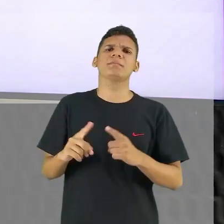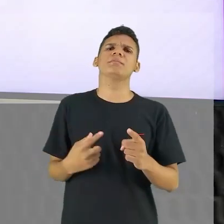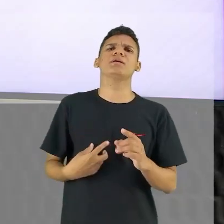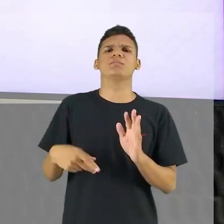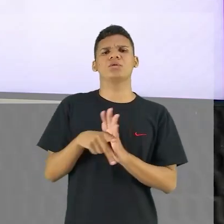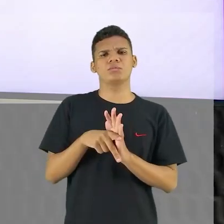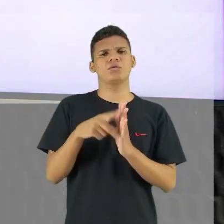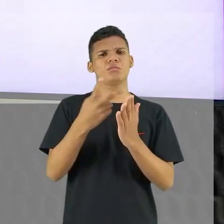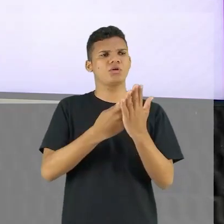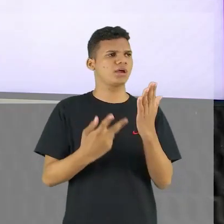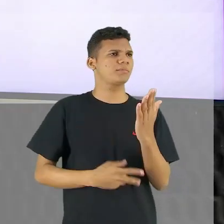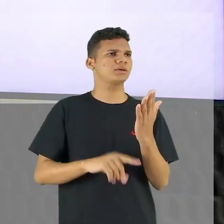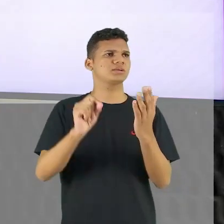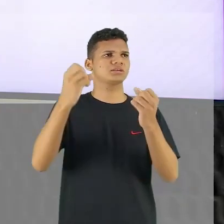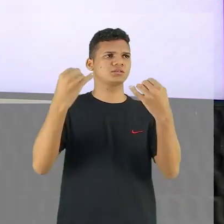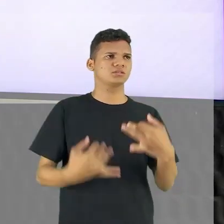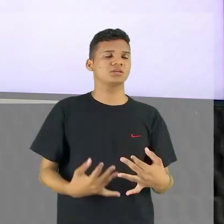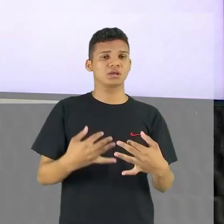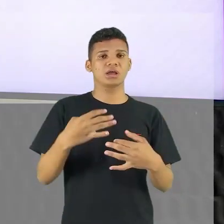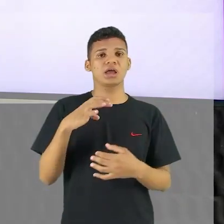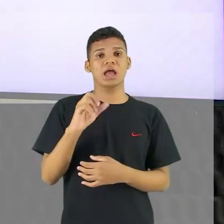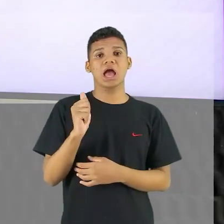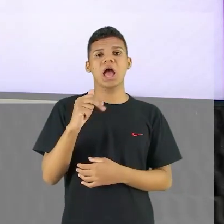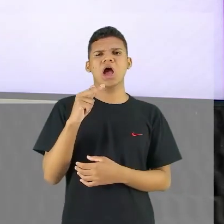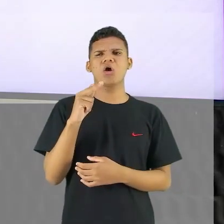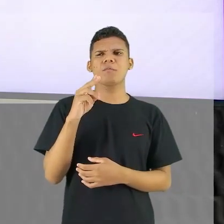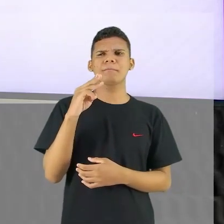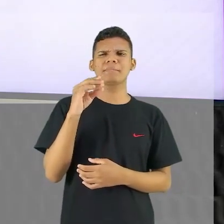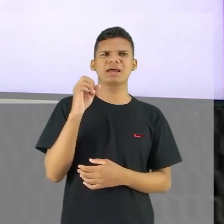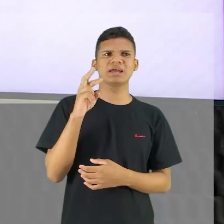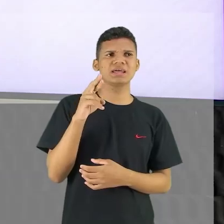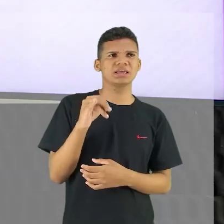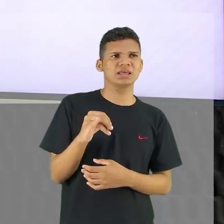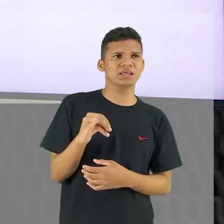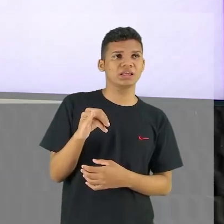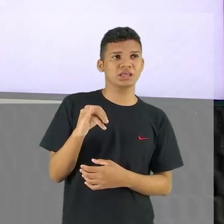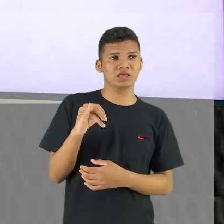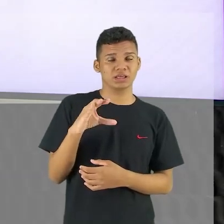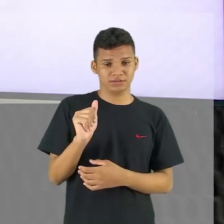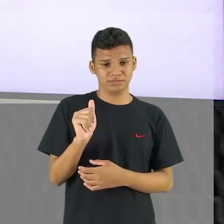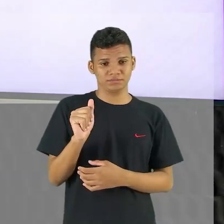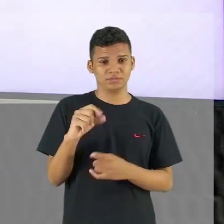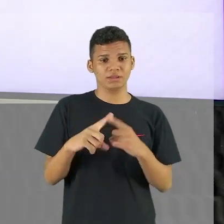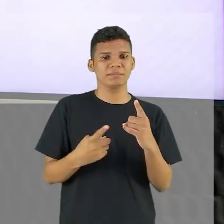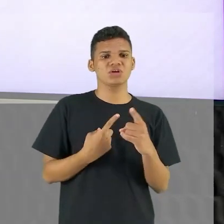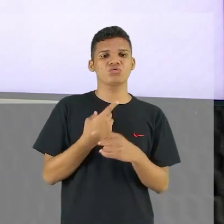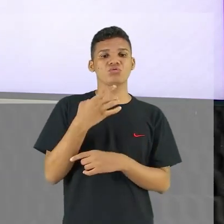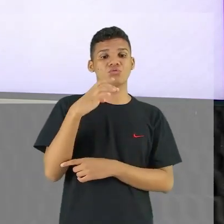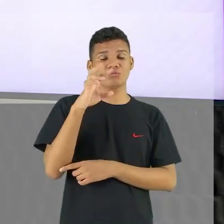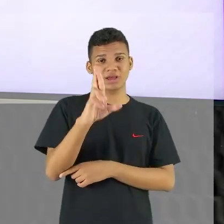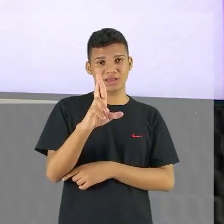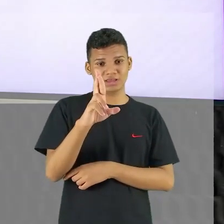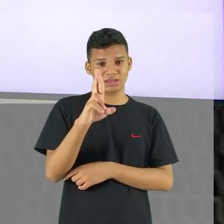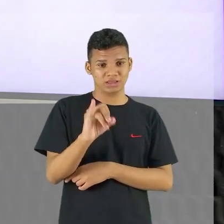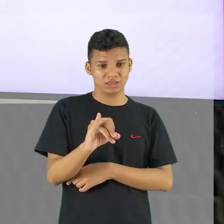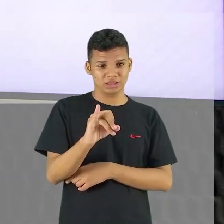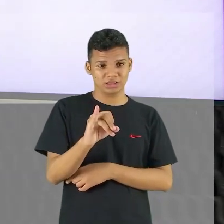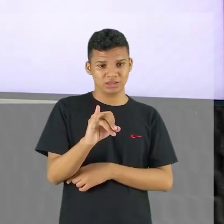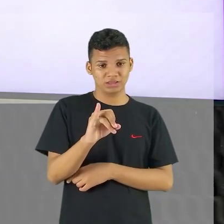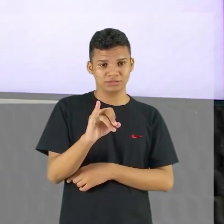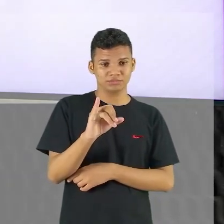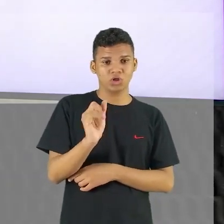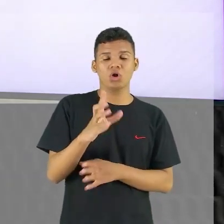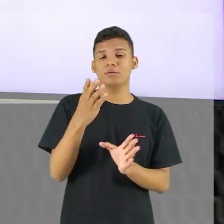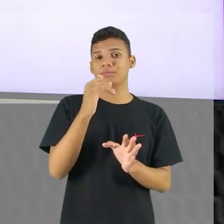poema, toda vez que ele fala de American, o RI está com letra maiúscula. Isso, se